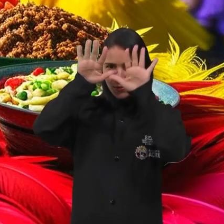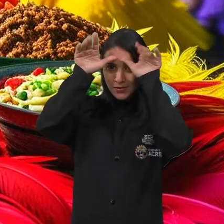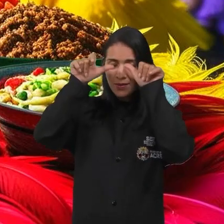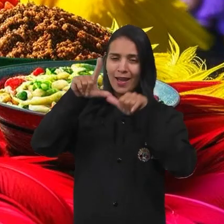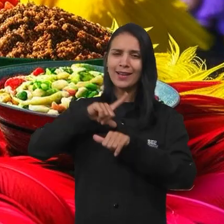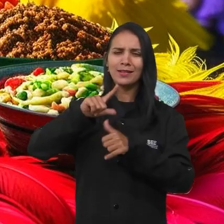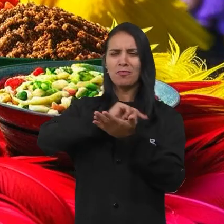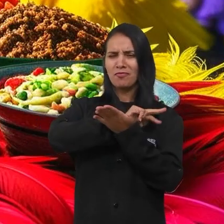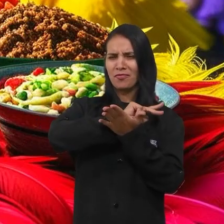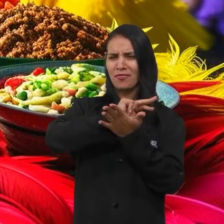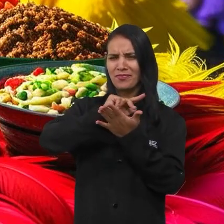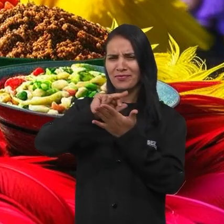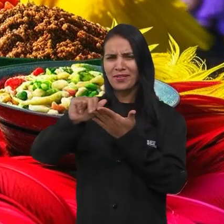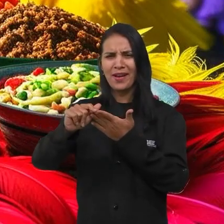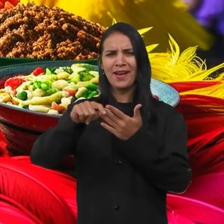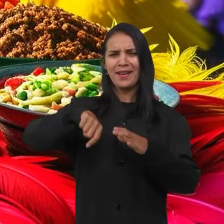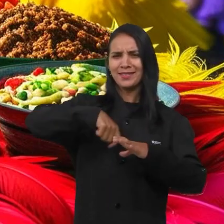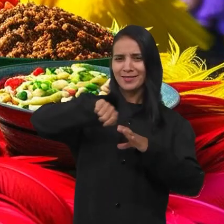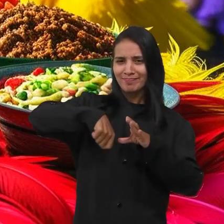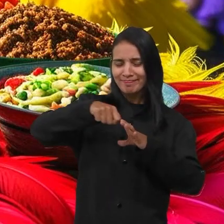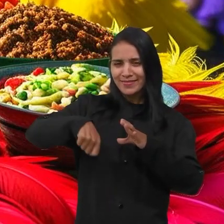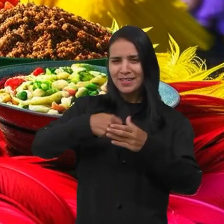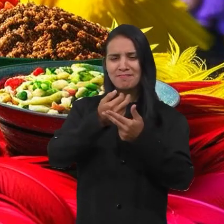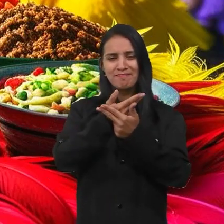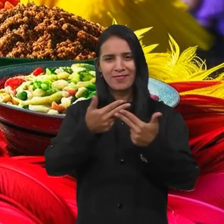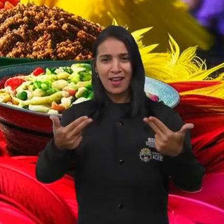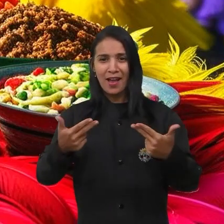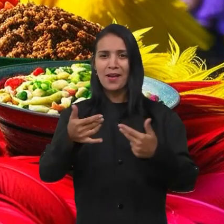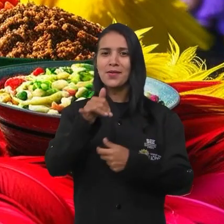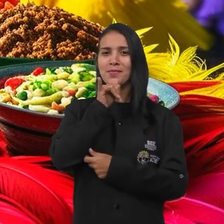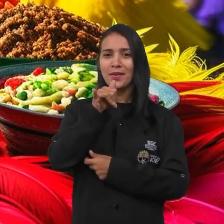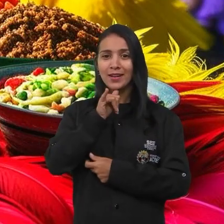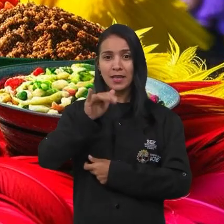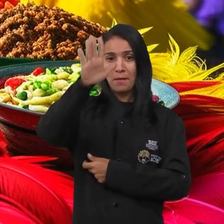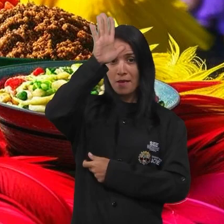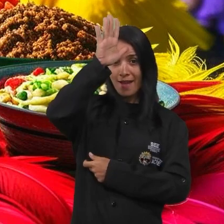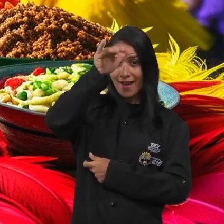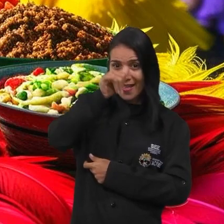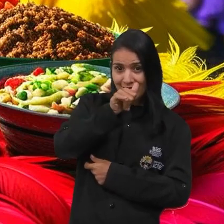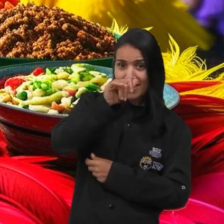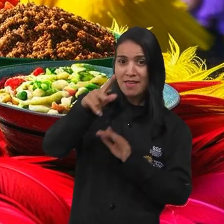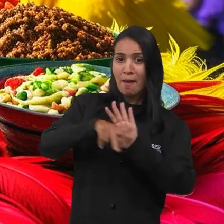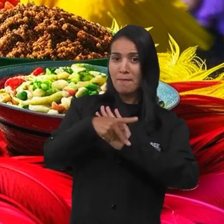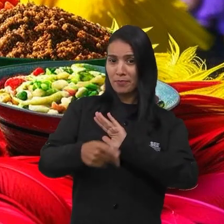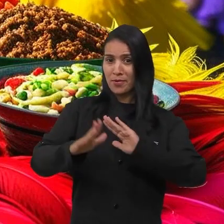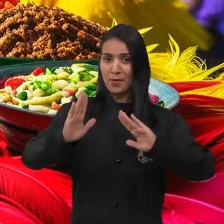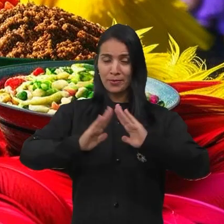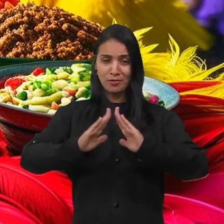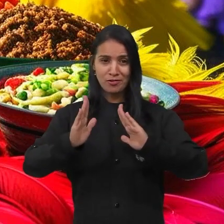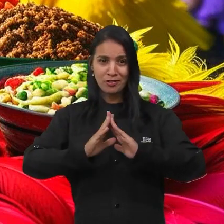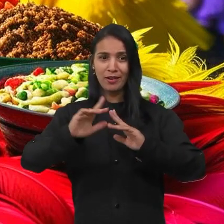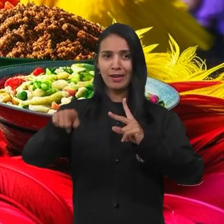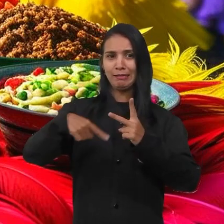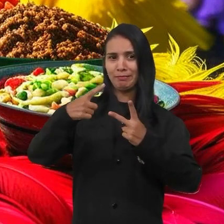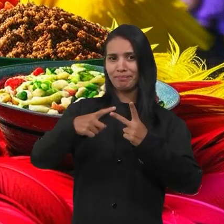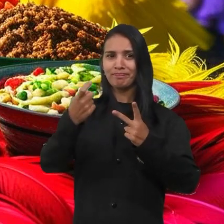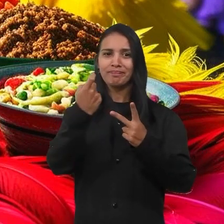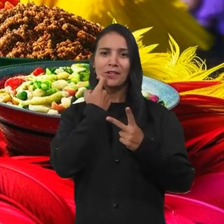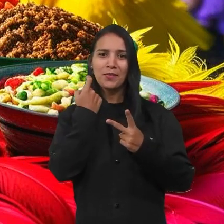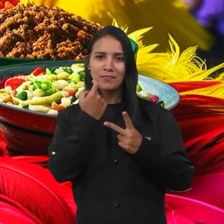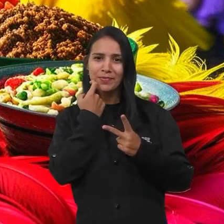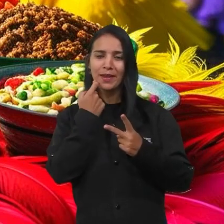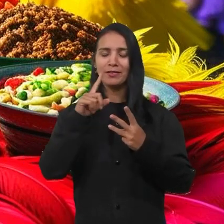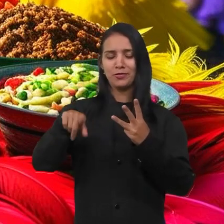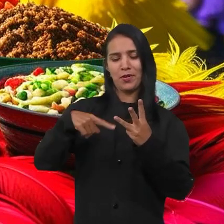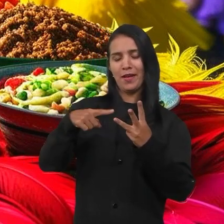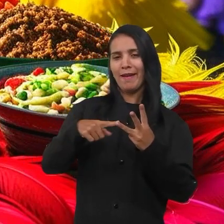como galinha caipira, o peixe assado, a gente tem comidas derivadas da mandioca, e